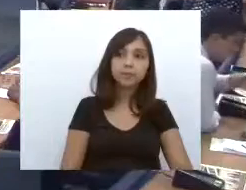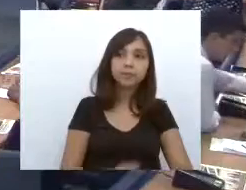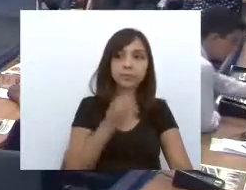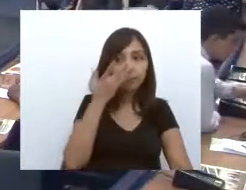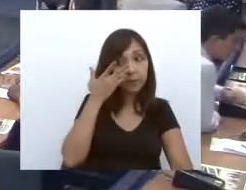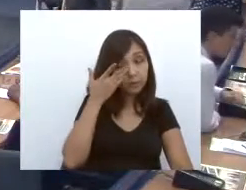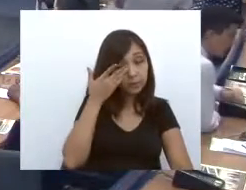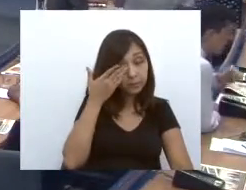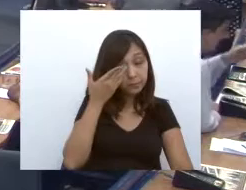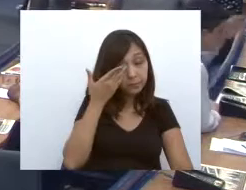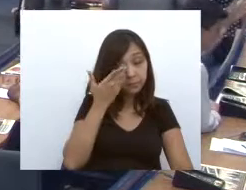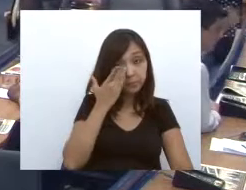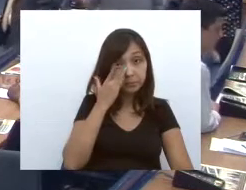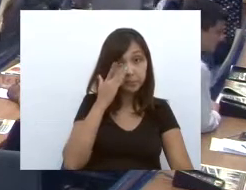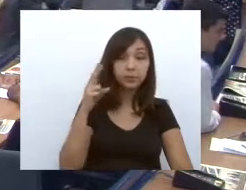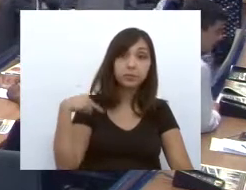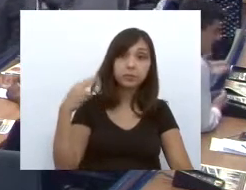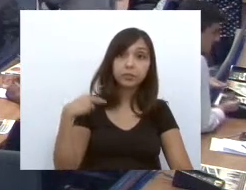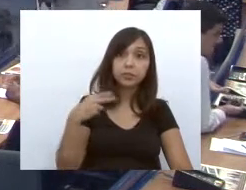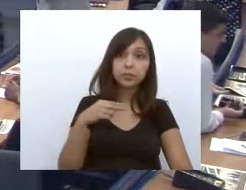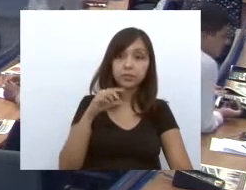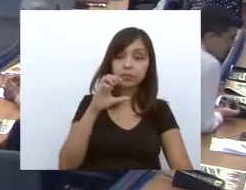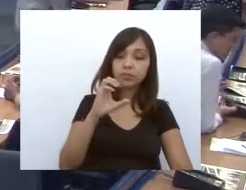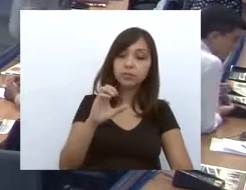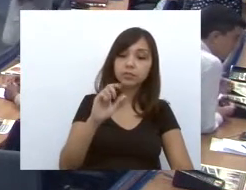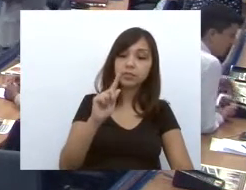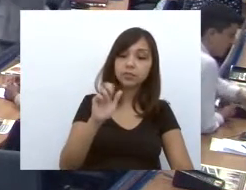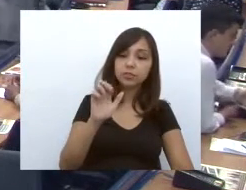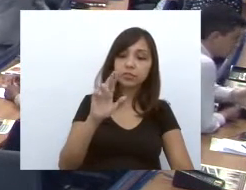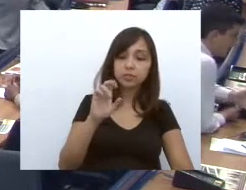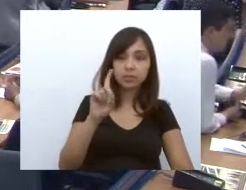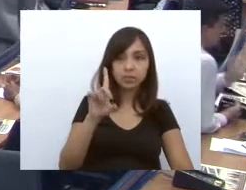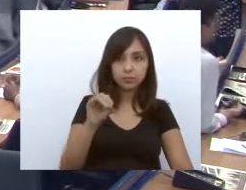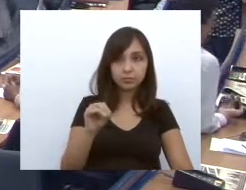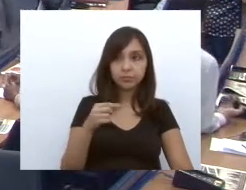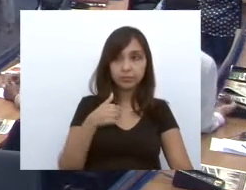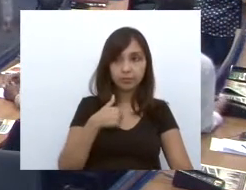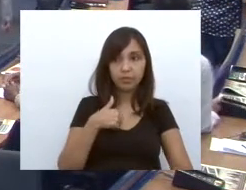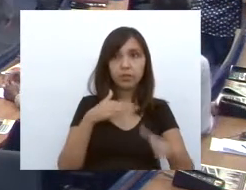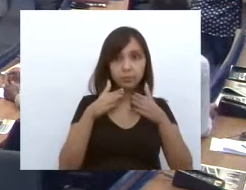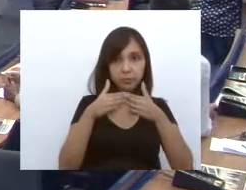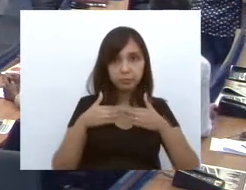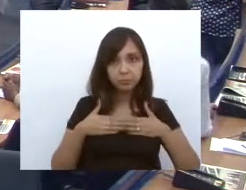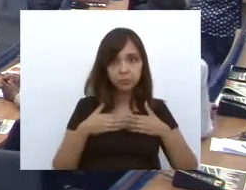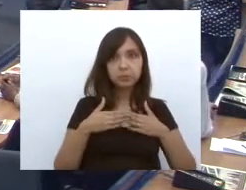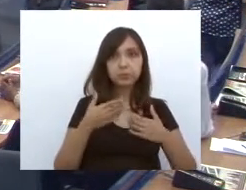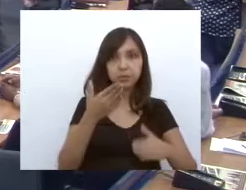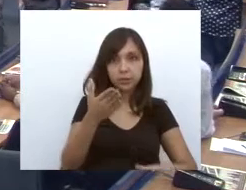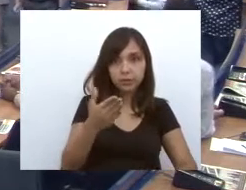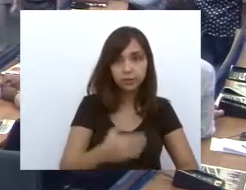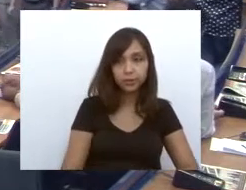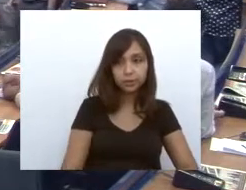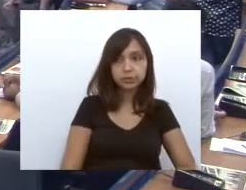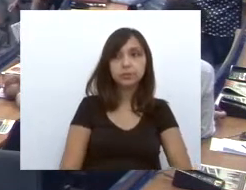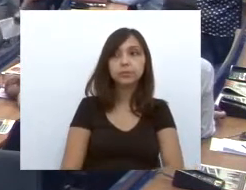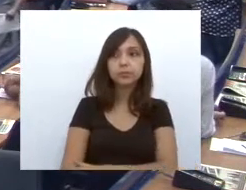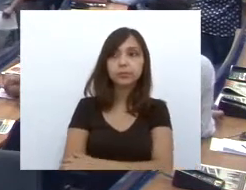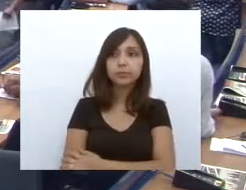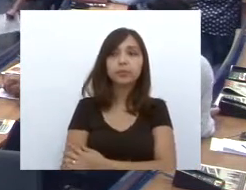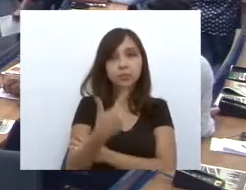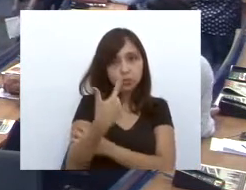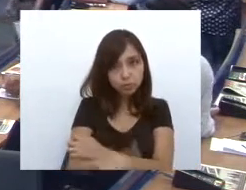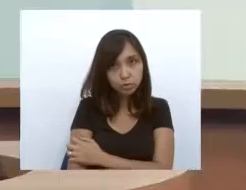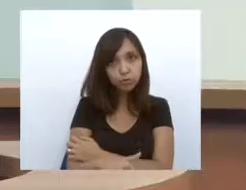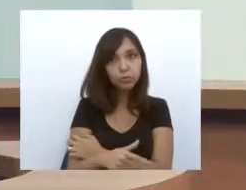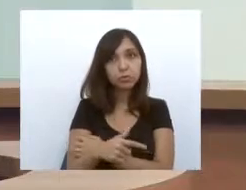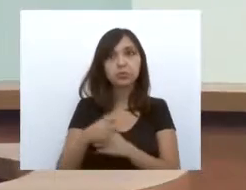Pela ordem, senhor presidente. Pela ordem, vereador Geraldo Celestino. Senhor presidente, eu fiz um pedido anteriormente para Vossa Excelência. Eu vou bater na